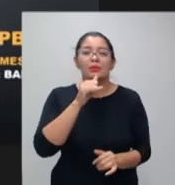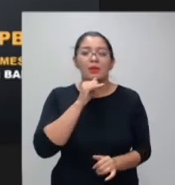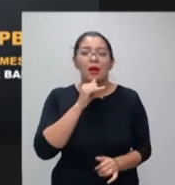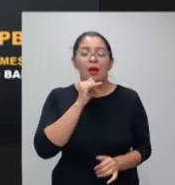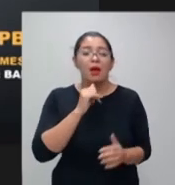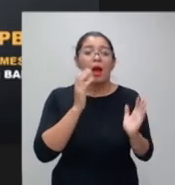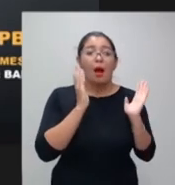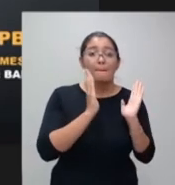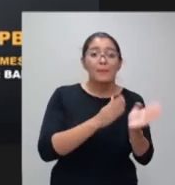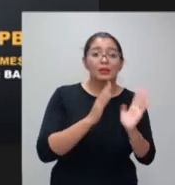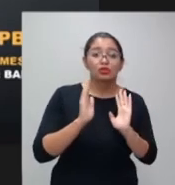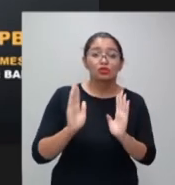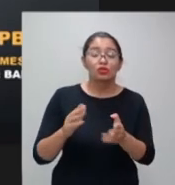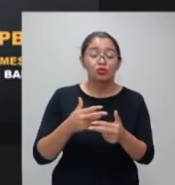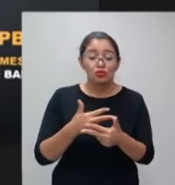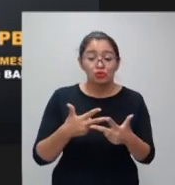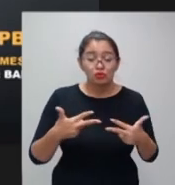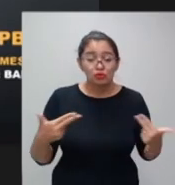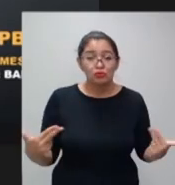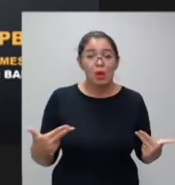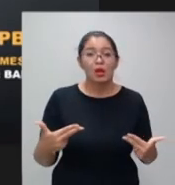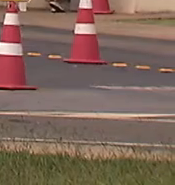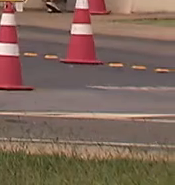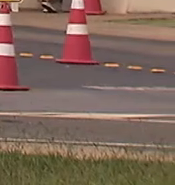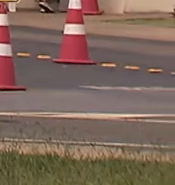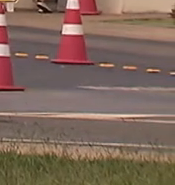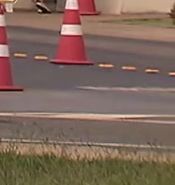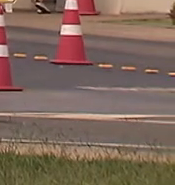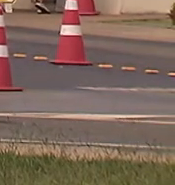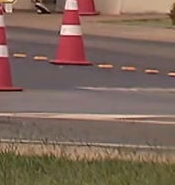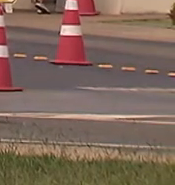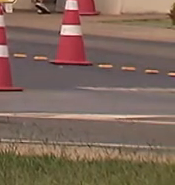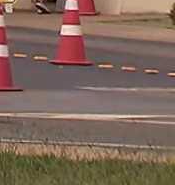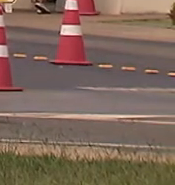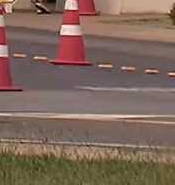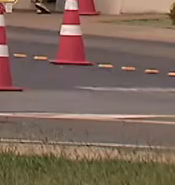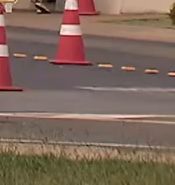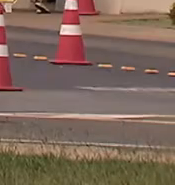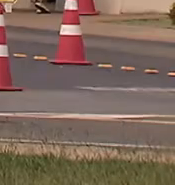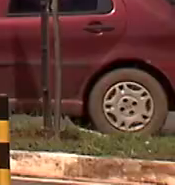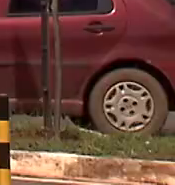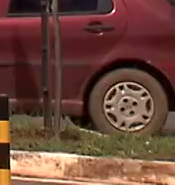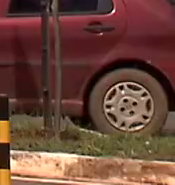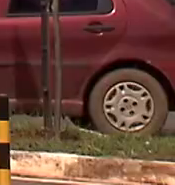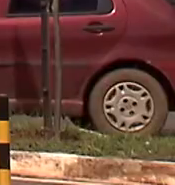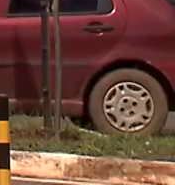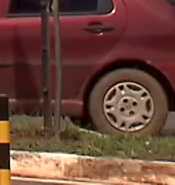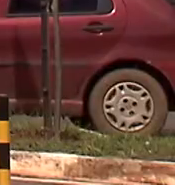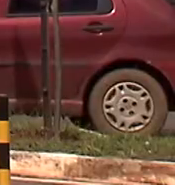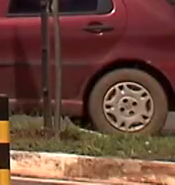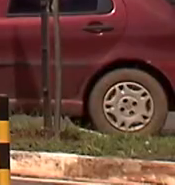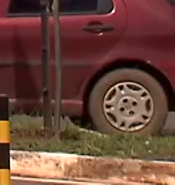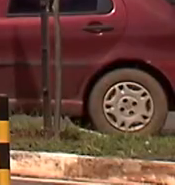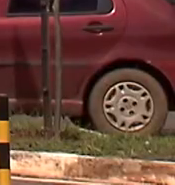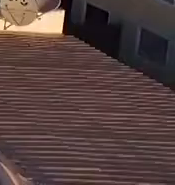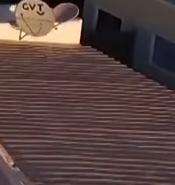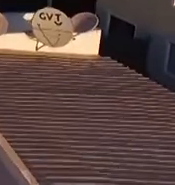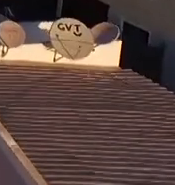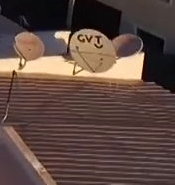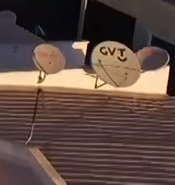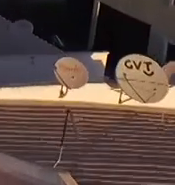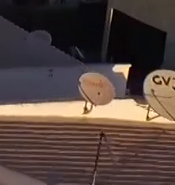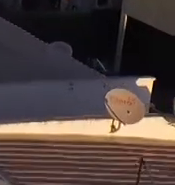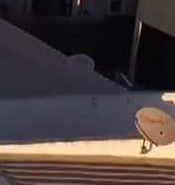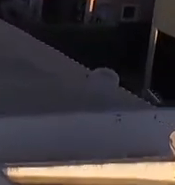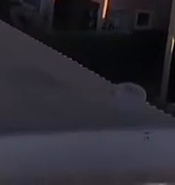jurídicos celebrados na vigência da legislação revogada, é que se poderá aplicar a regra de exigência da autorização conjugal como